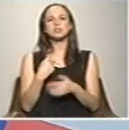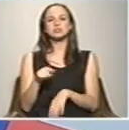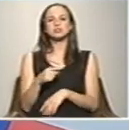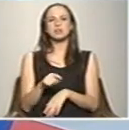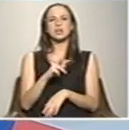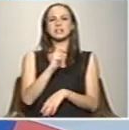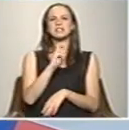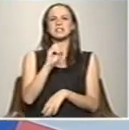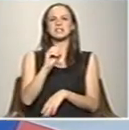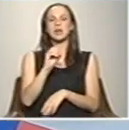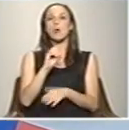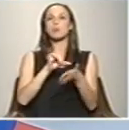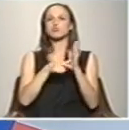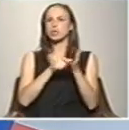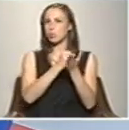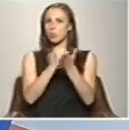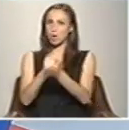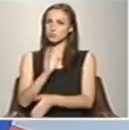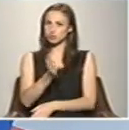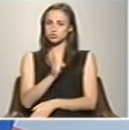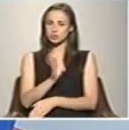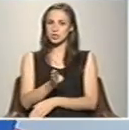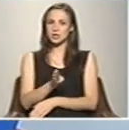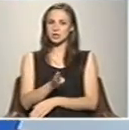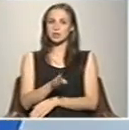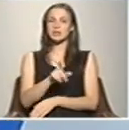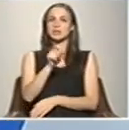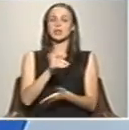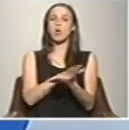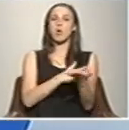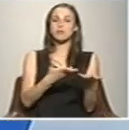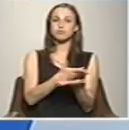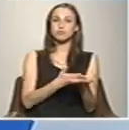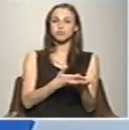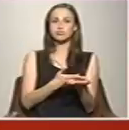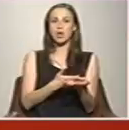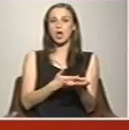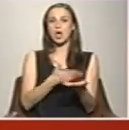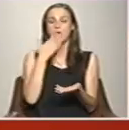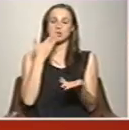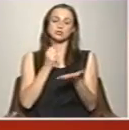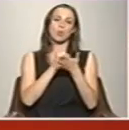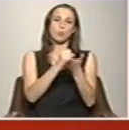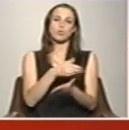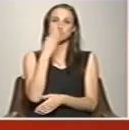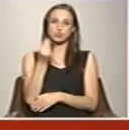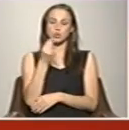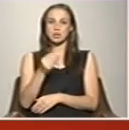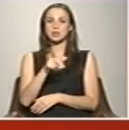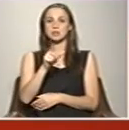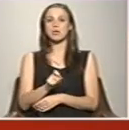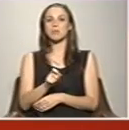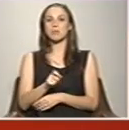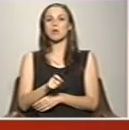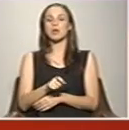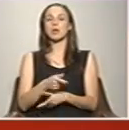mais de 30 projetos apoiados, quer em termos de bus sessions, com as nossas sessões de apoio aos estudantes, quer em termos de eventos